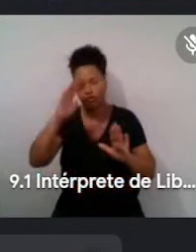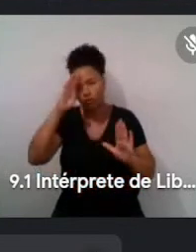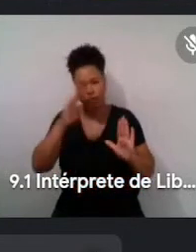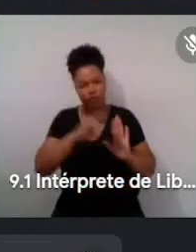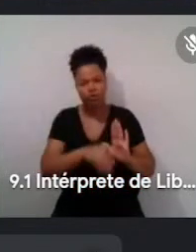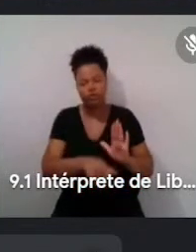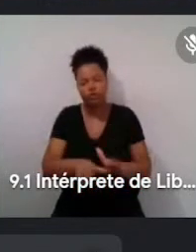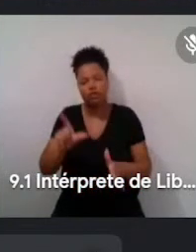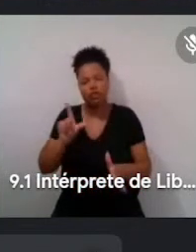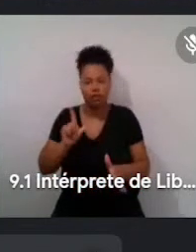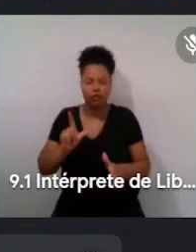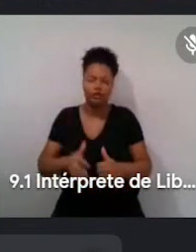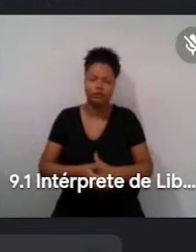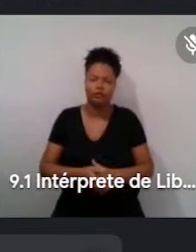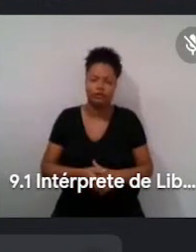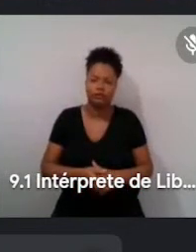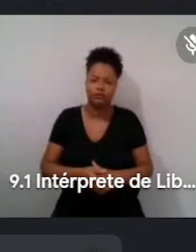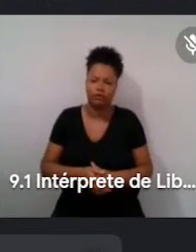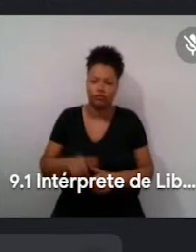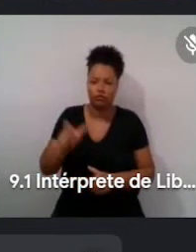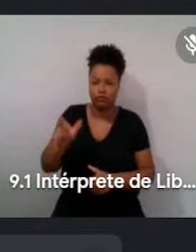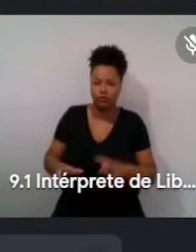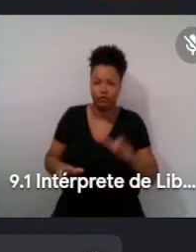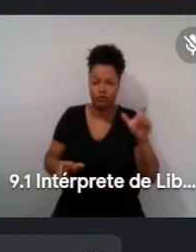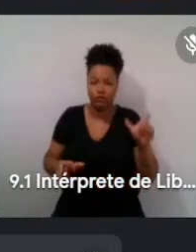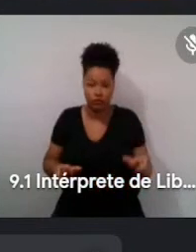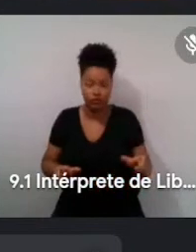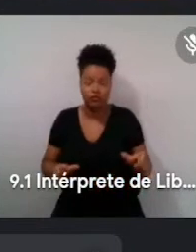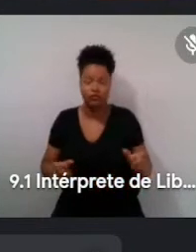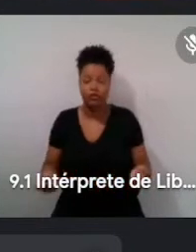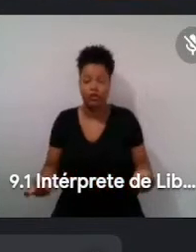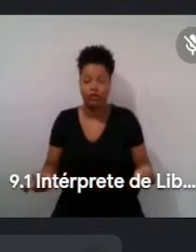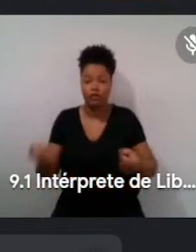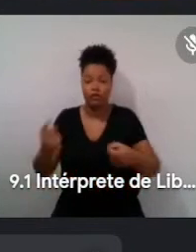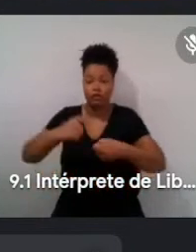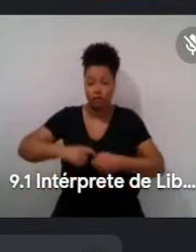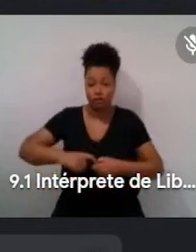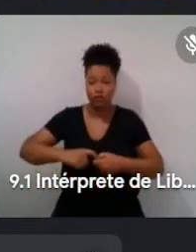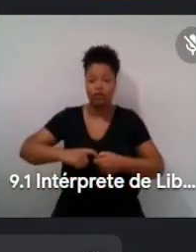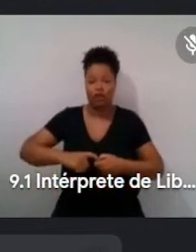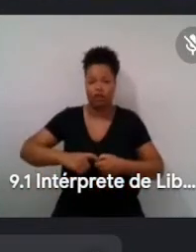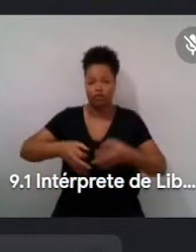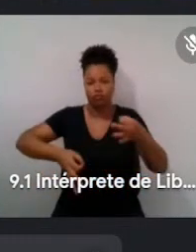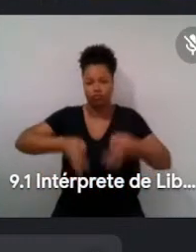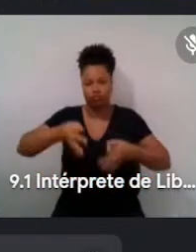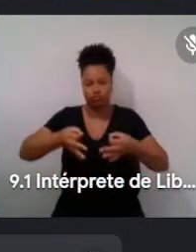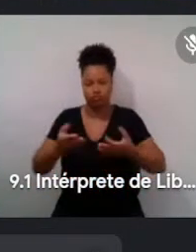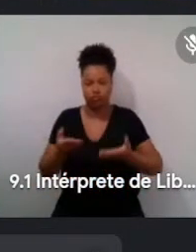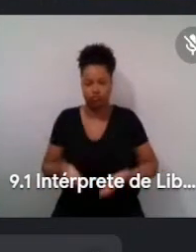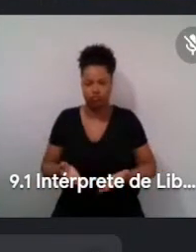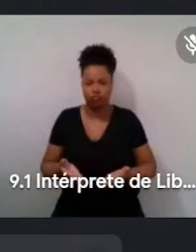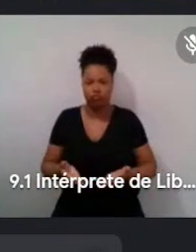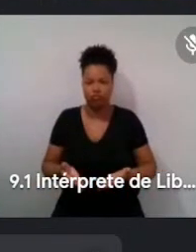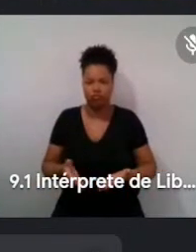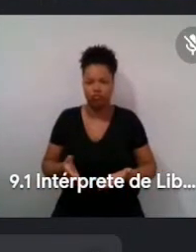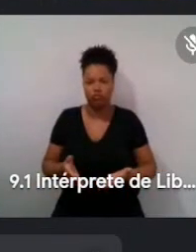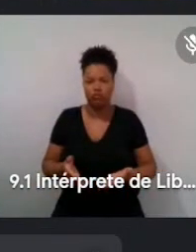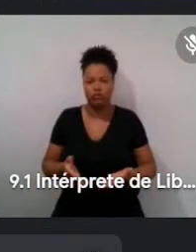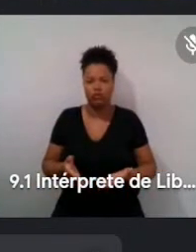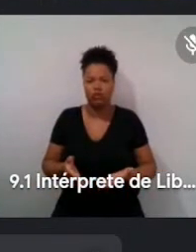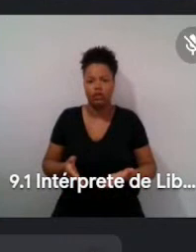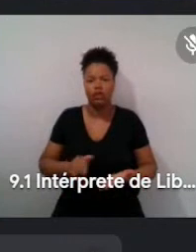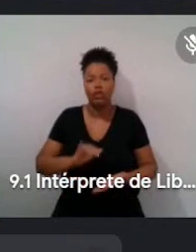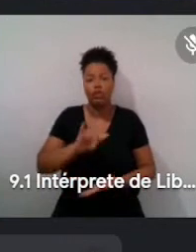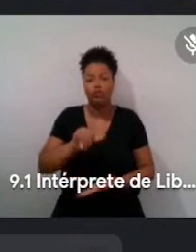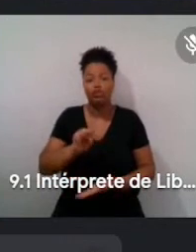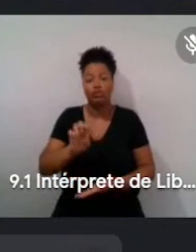anteriormente. Os autos voltaram a este tribunal e o eminente doutor José